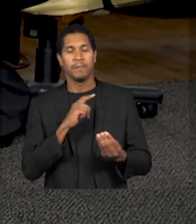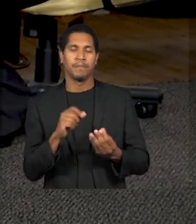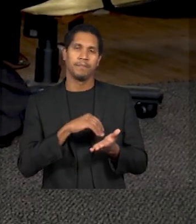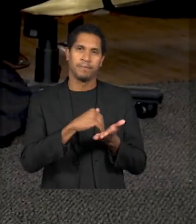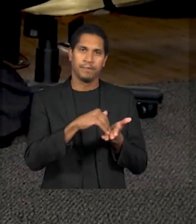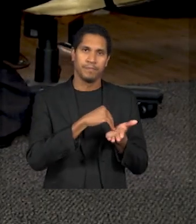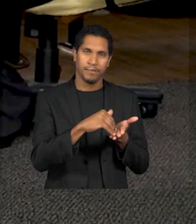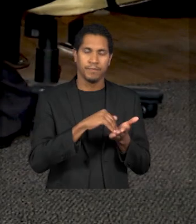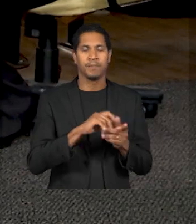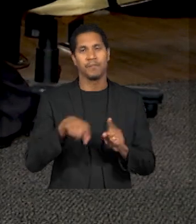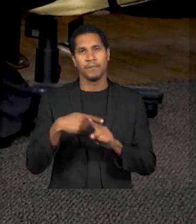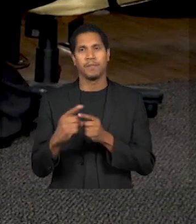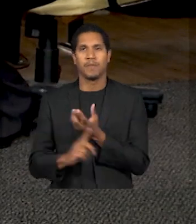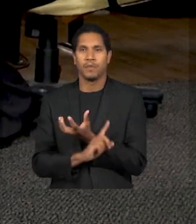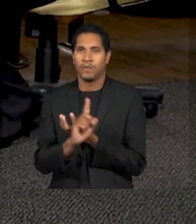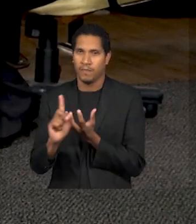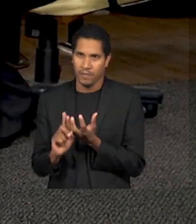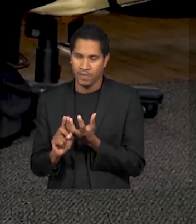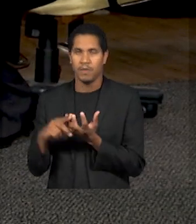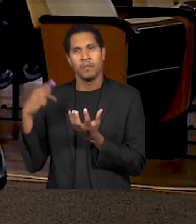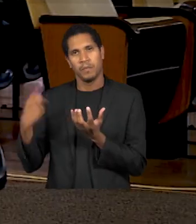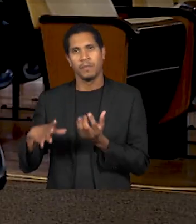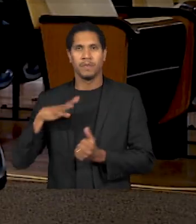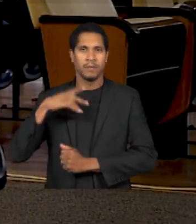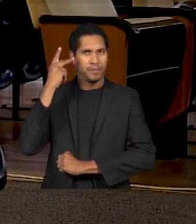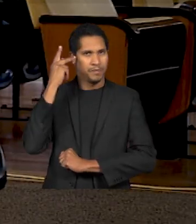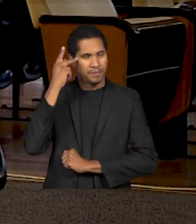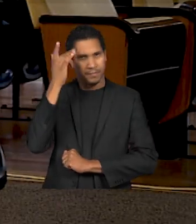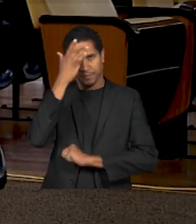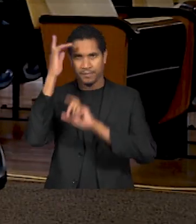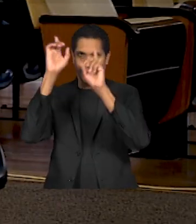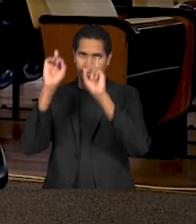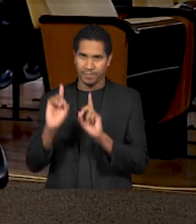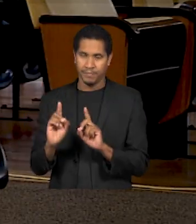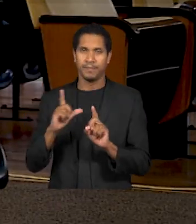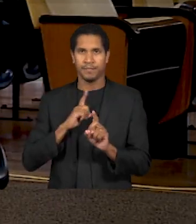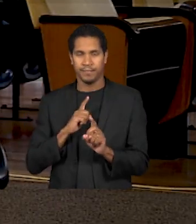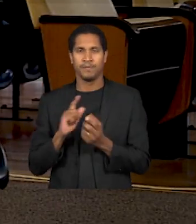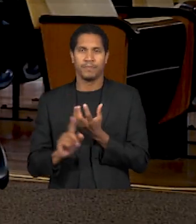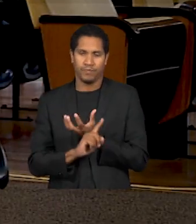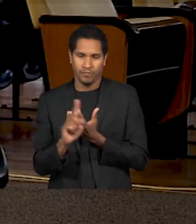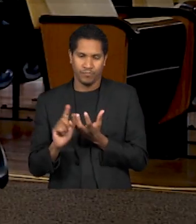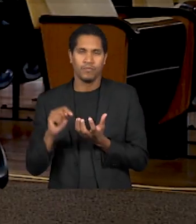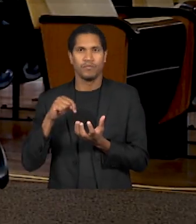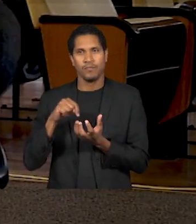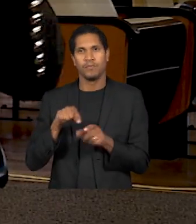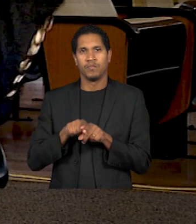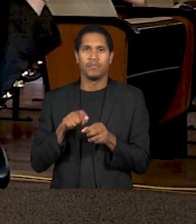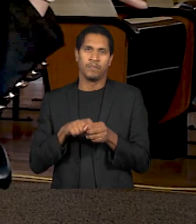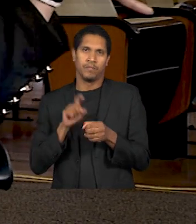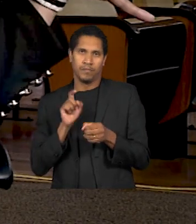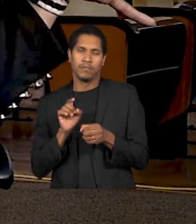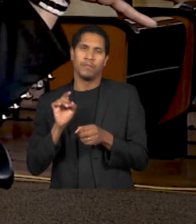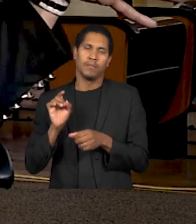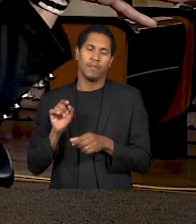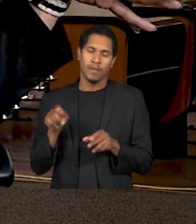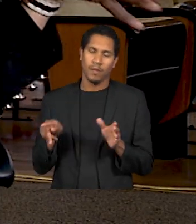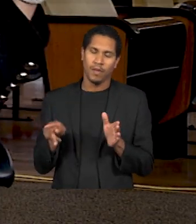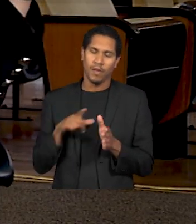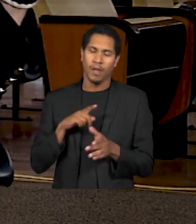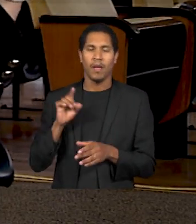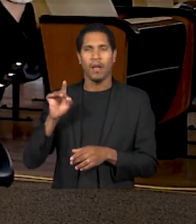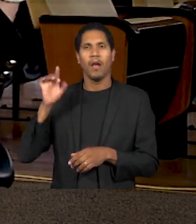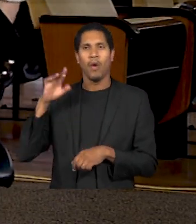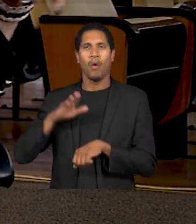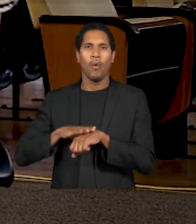tem o Conselho Municipal da Pessoa com Deficiência, que é um órgão totalmente autônomo, né? Não é da SMPED, e